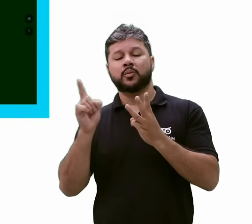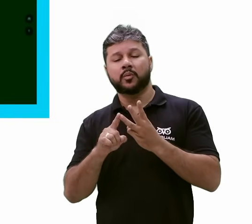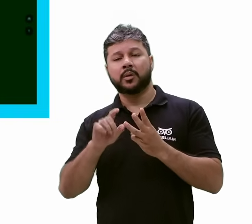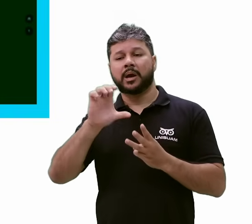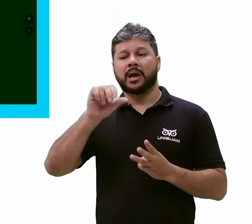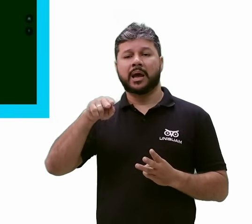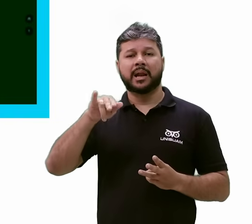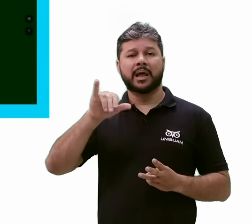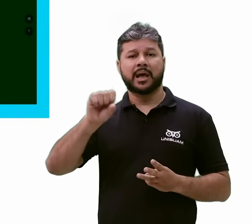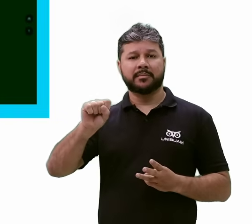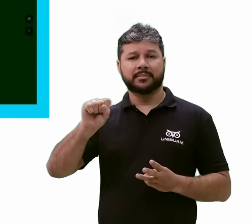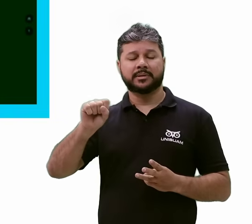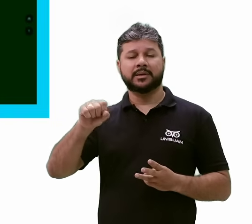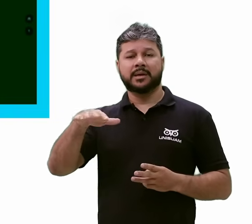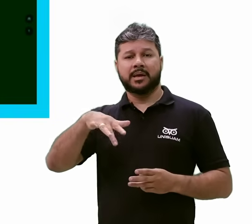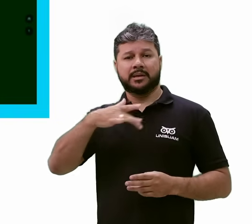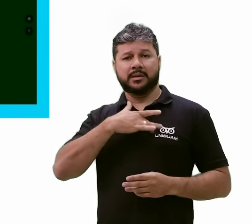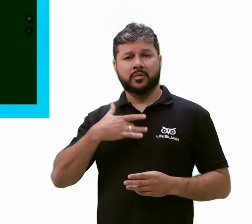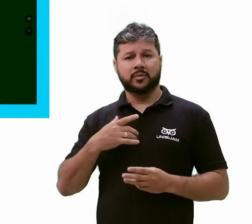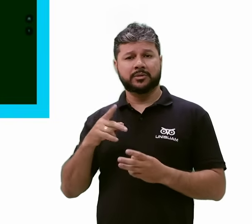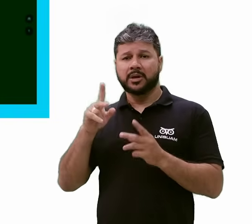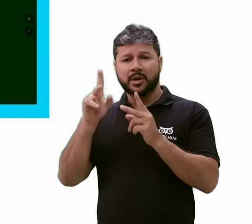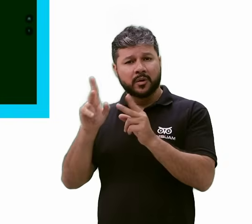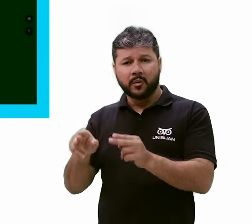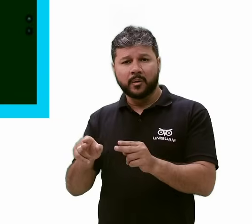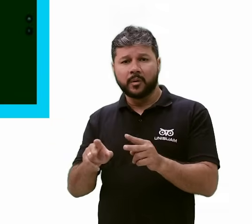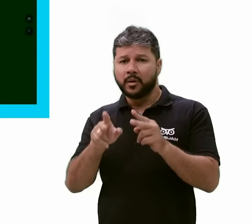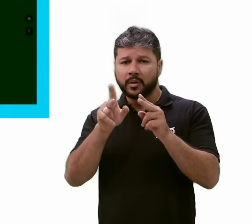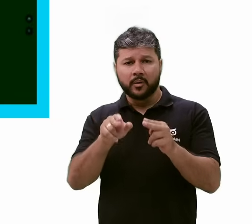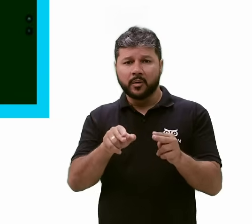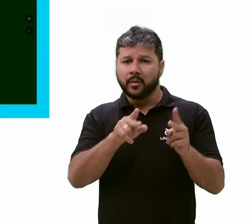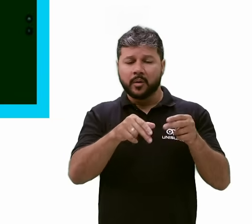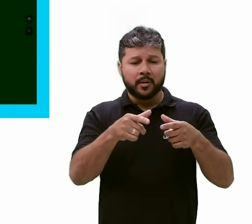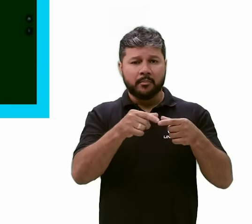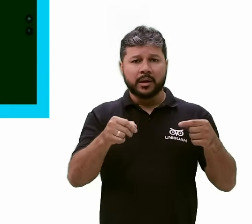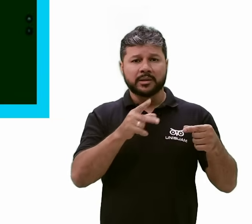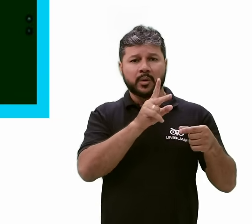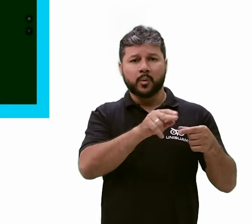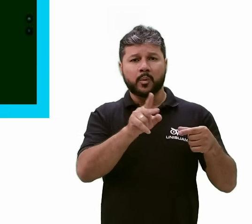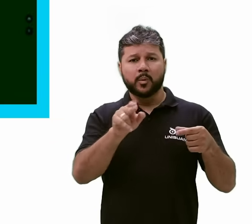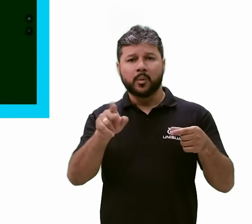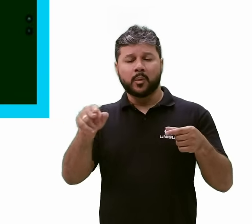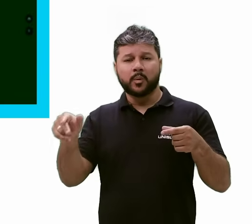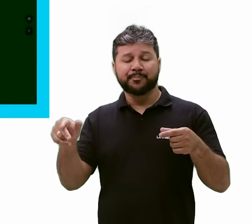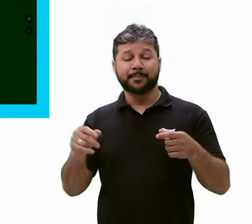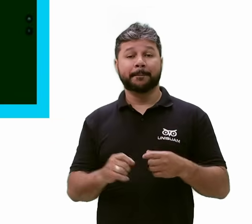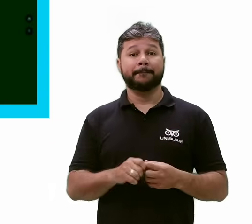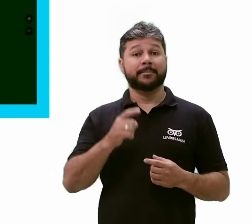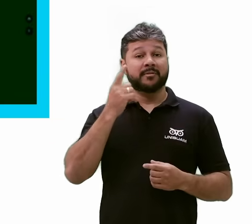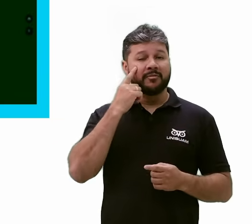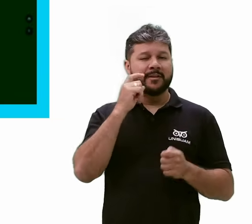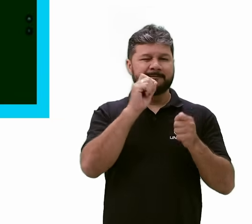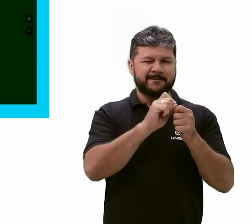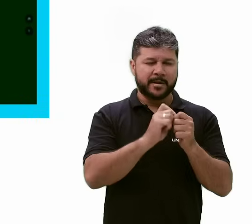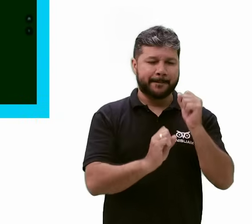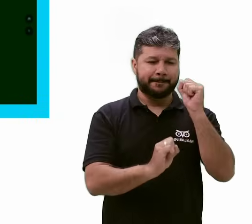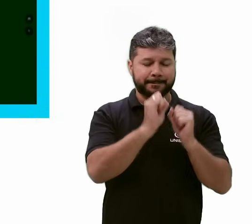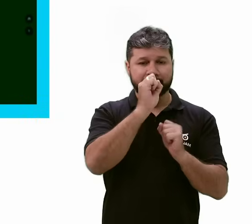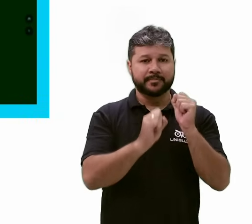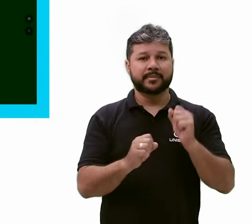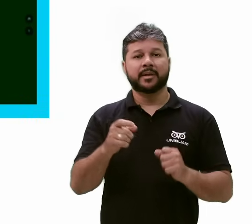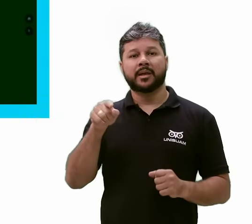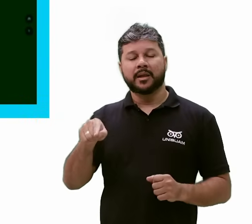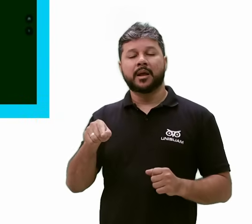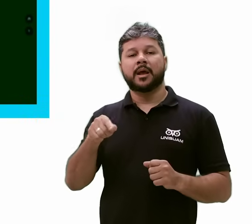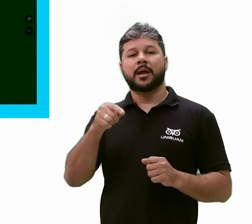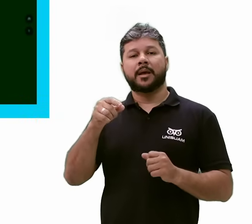São todos a mesma espécie, são todos a mesma planta. O que a gente vê aqui é uma produção de maconha